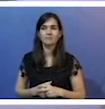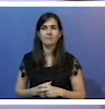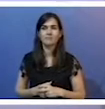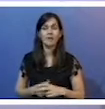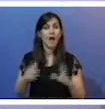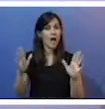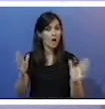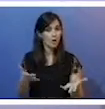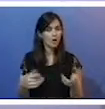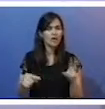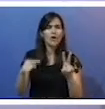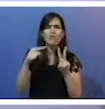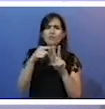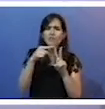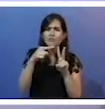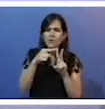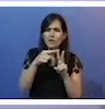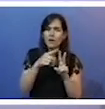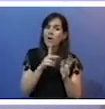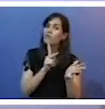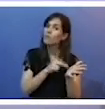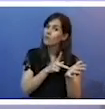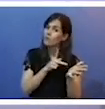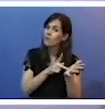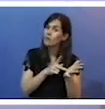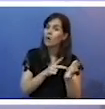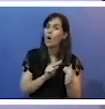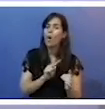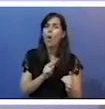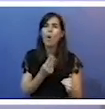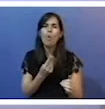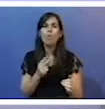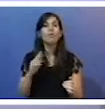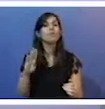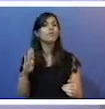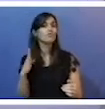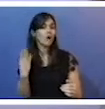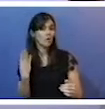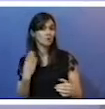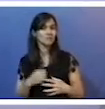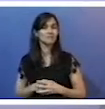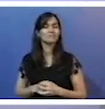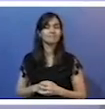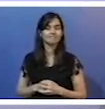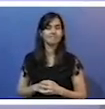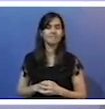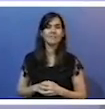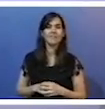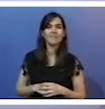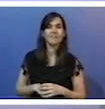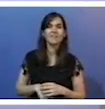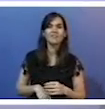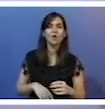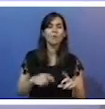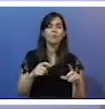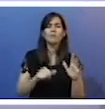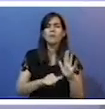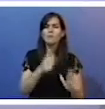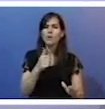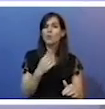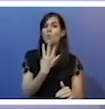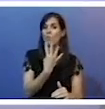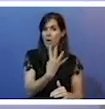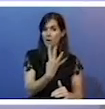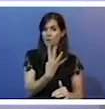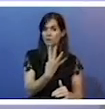e agora nós vamos ter que verificar essas raízes são verdadeiras então primeiro lugar do X vou colocar quatro ó